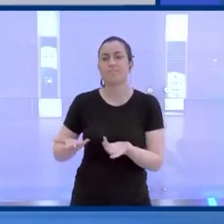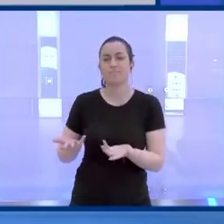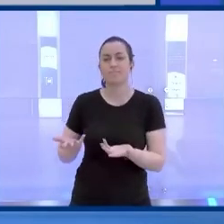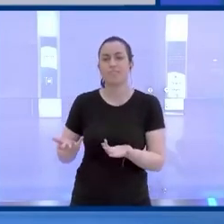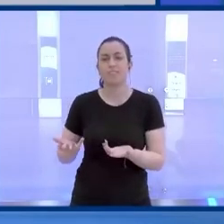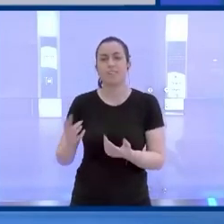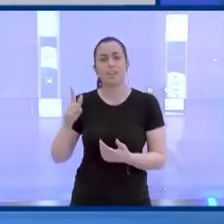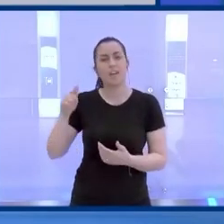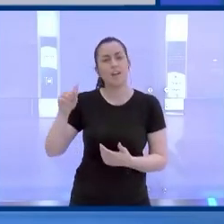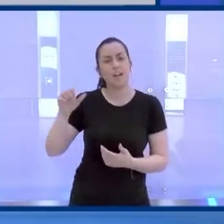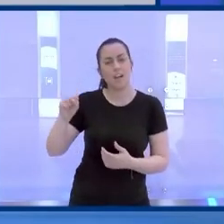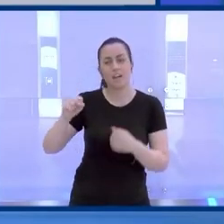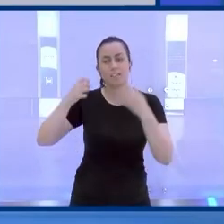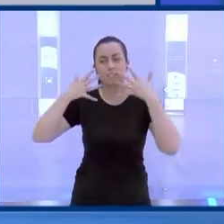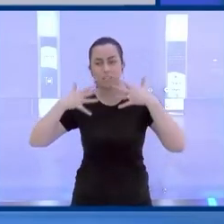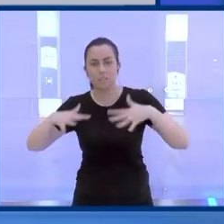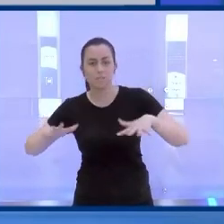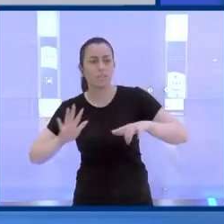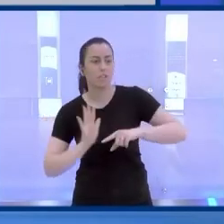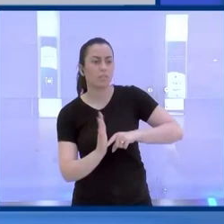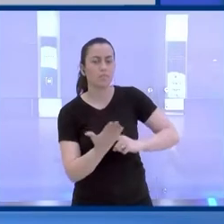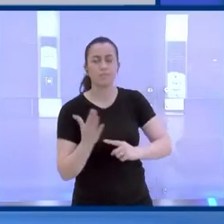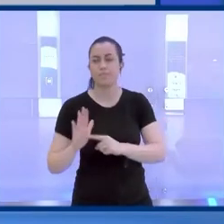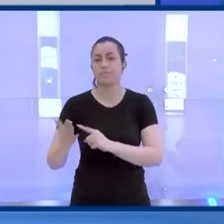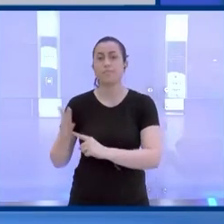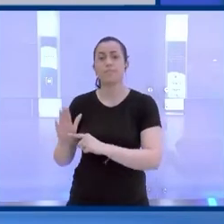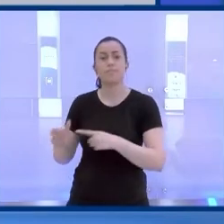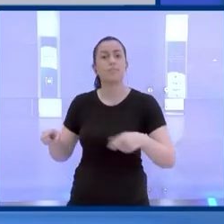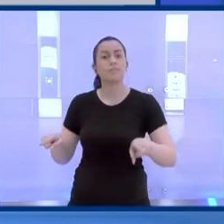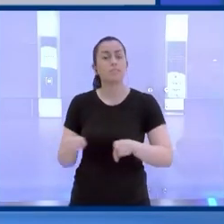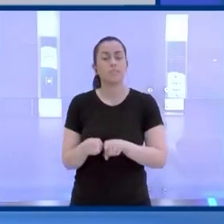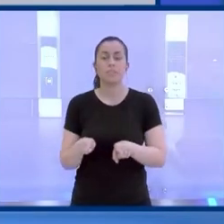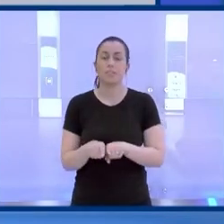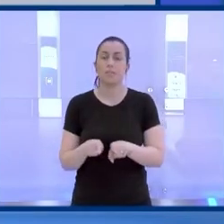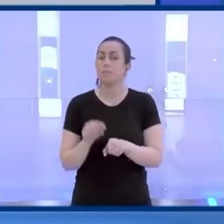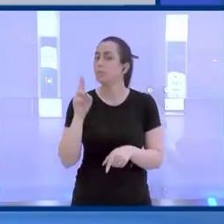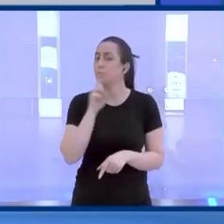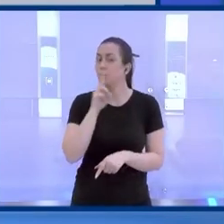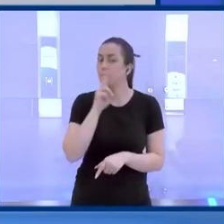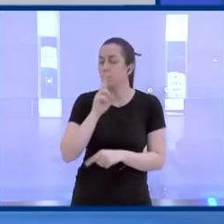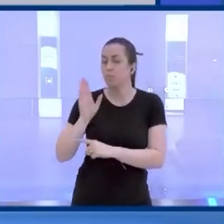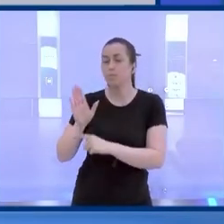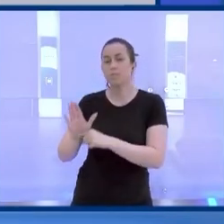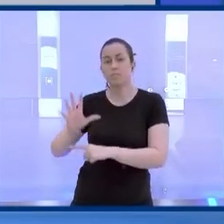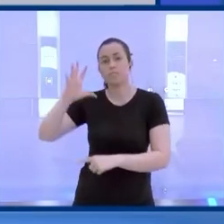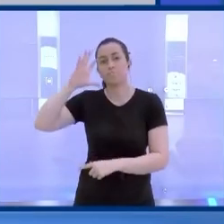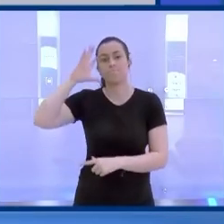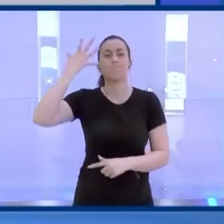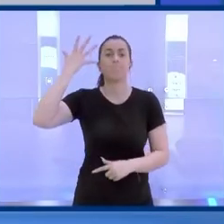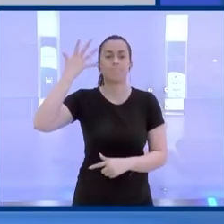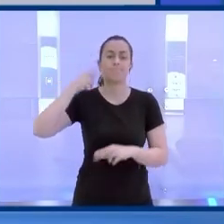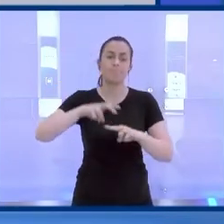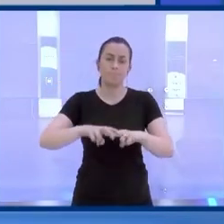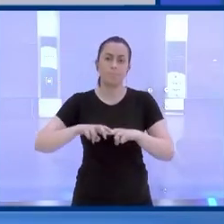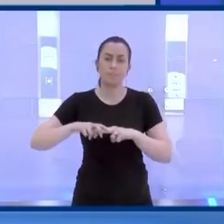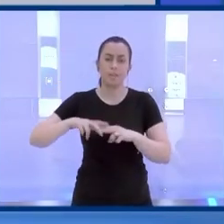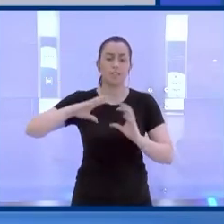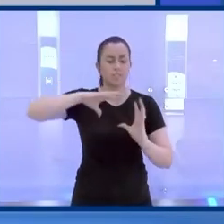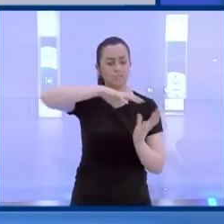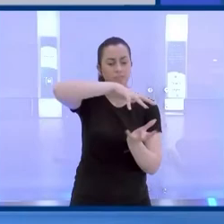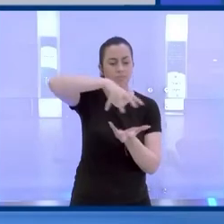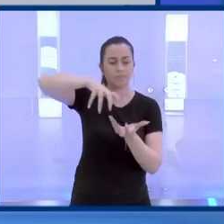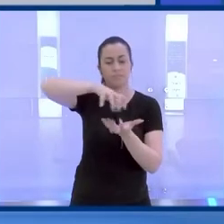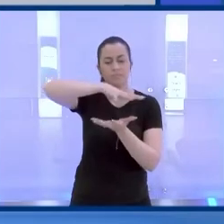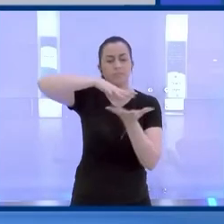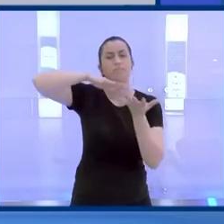natural para o estado do Rio Grande do Sul e a urgência de se buscar soluções para a crise climática trazem novos